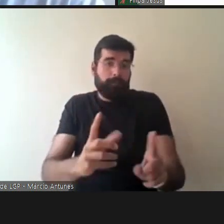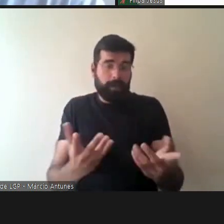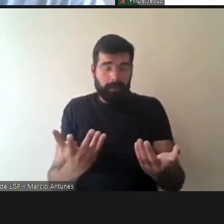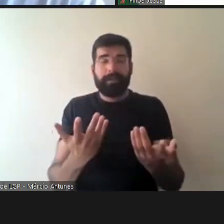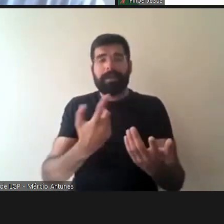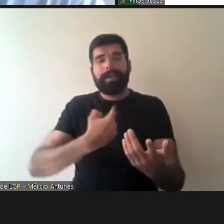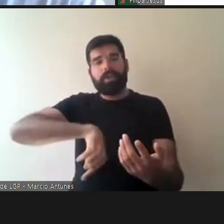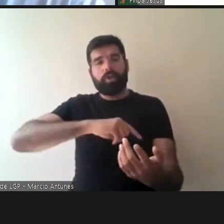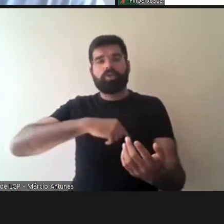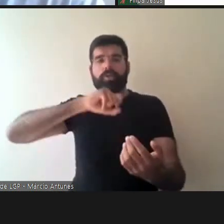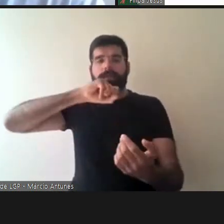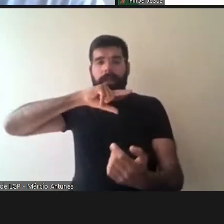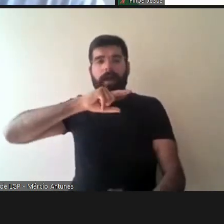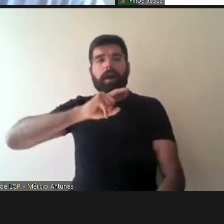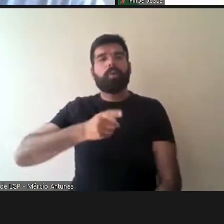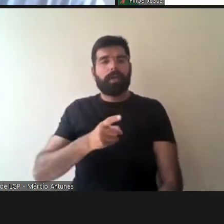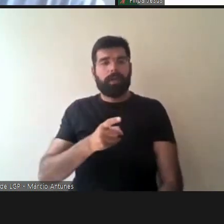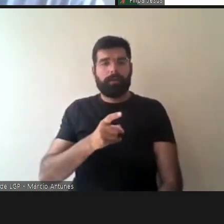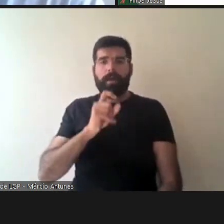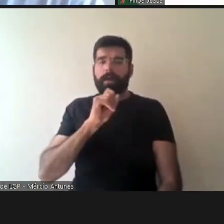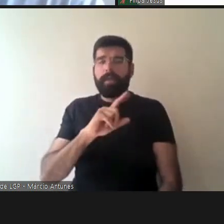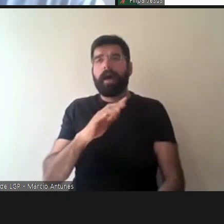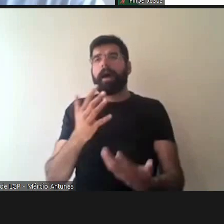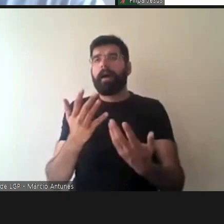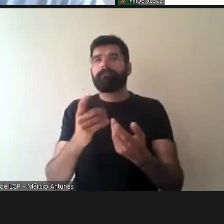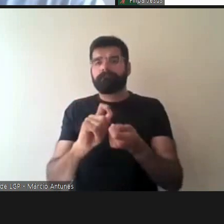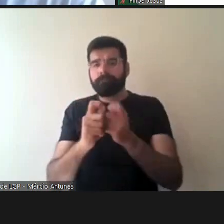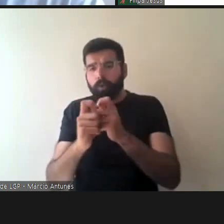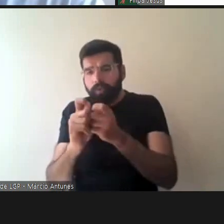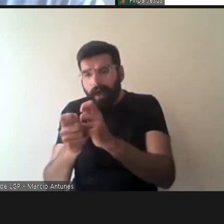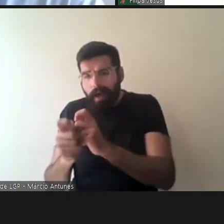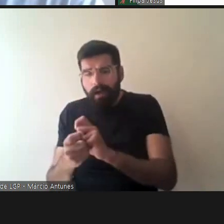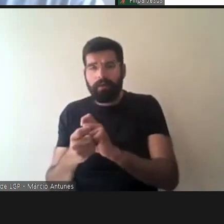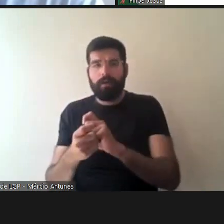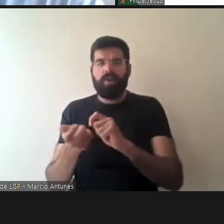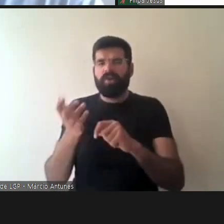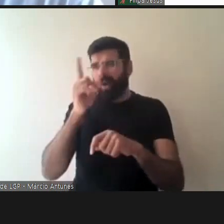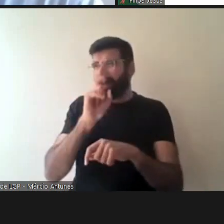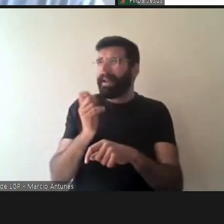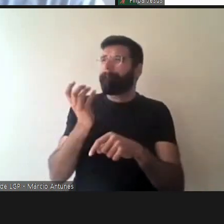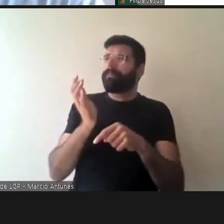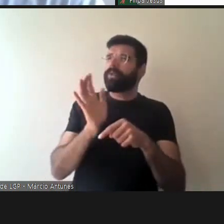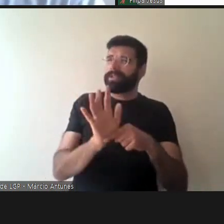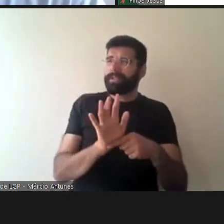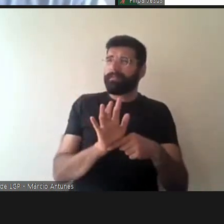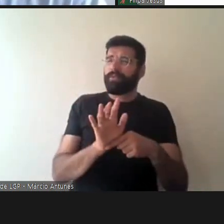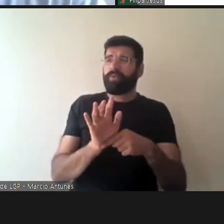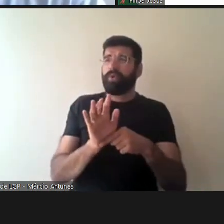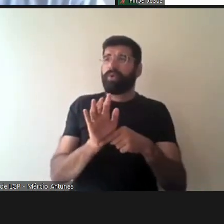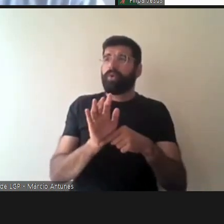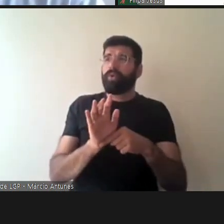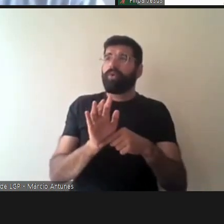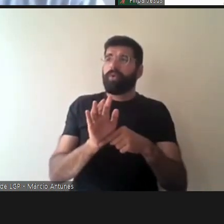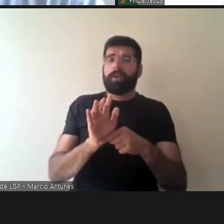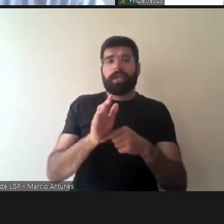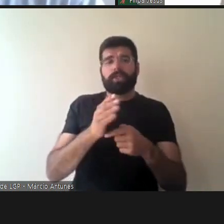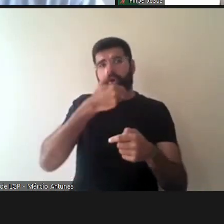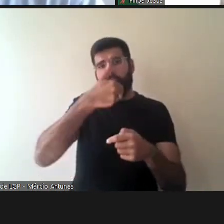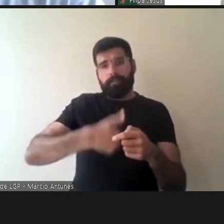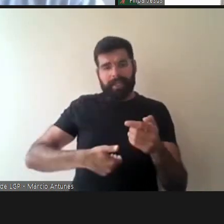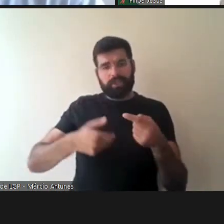consigamos fazer pequenos acertos. Estou-me a lembrar, por exemplo, no próprio catálogo das